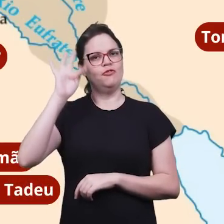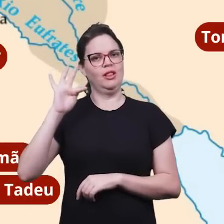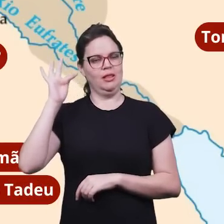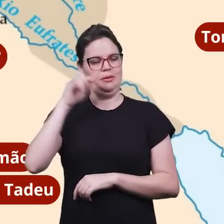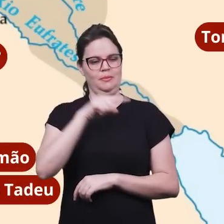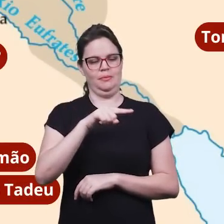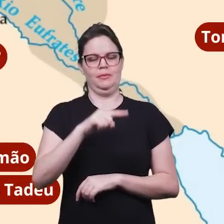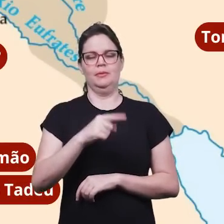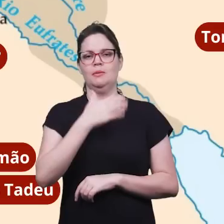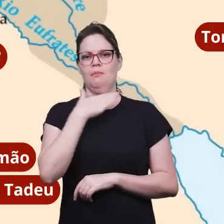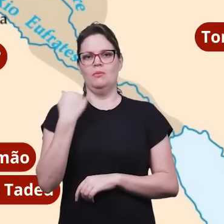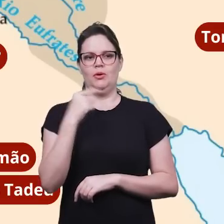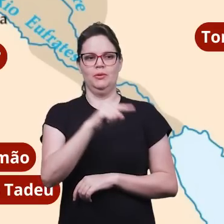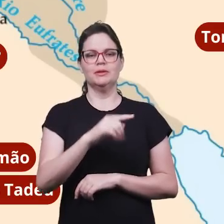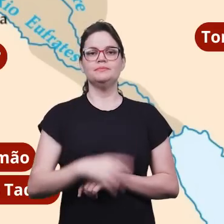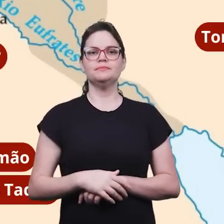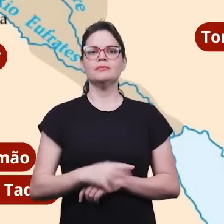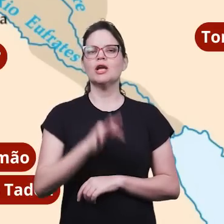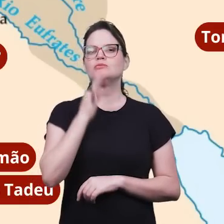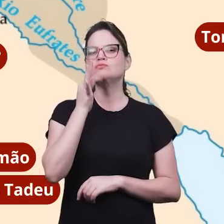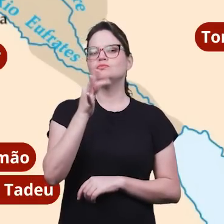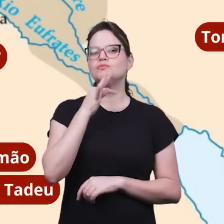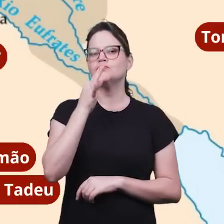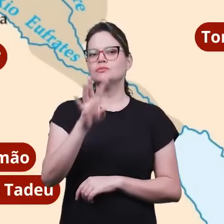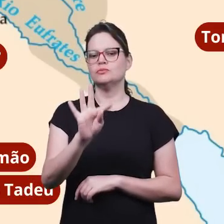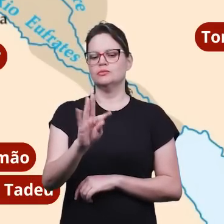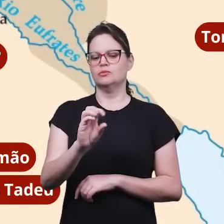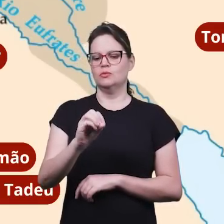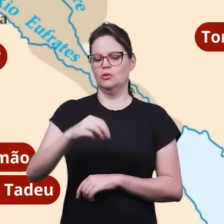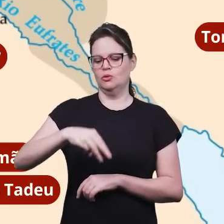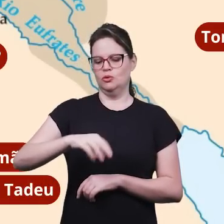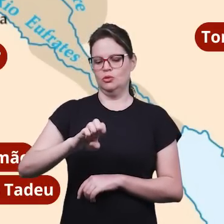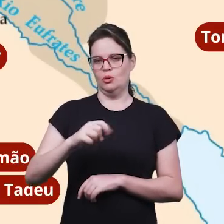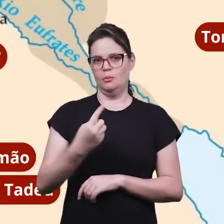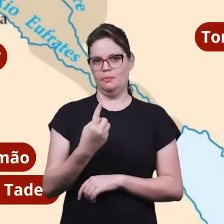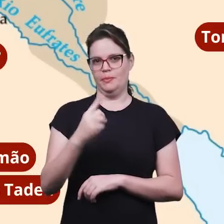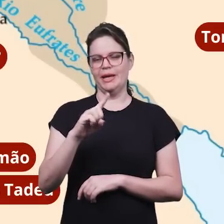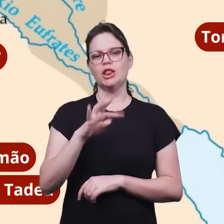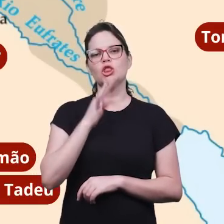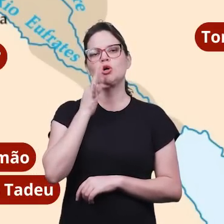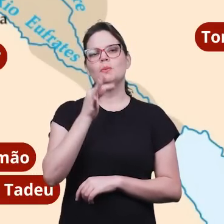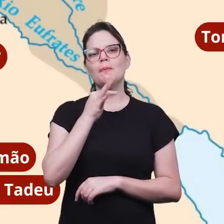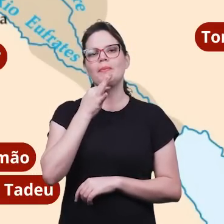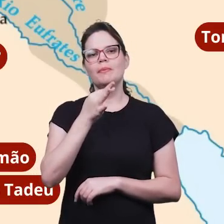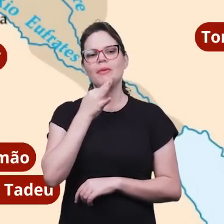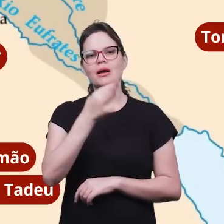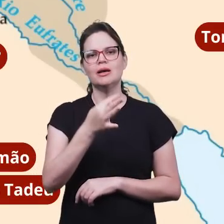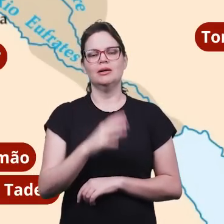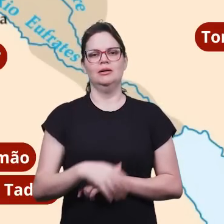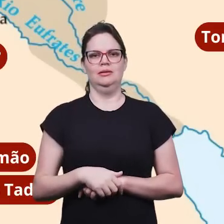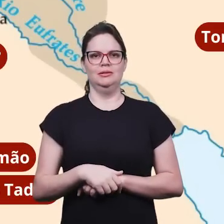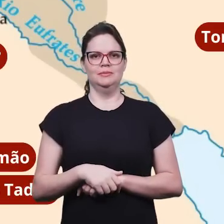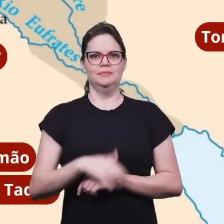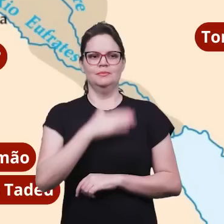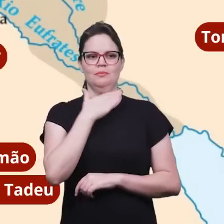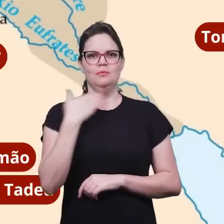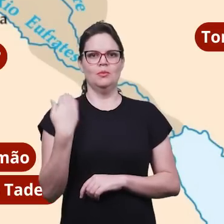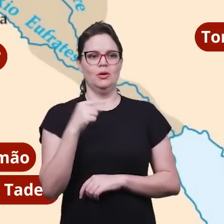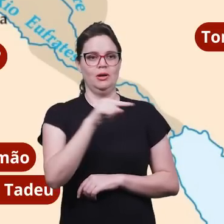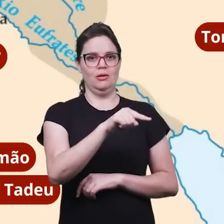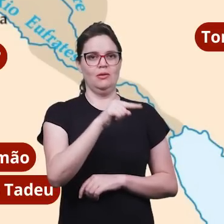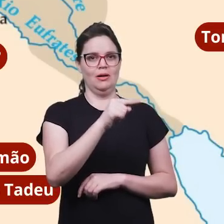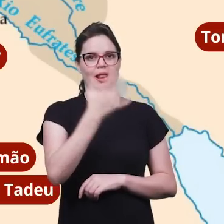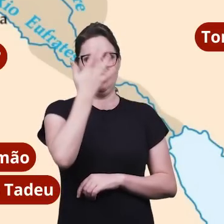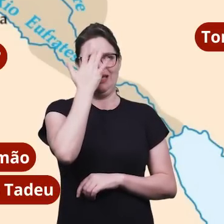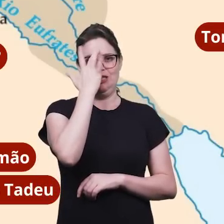nós tivemos o Tomé, que o pastor Júlio vai citar mais sobre ele, morreu lá para a região da Índia. Olha como ele foi longe, né? Foi pregar lá na